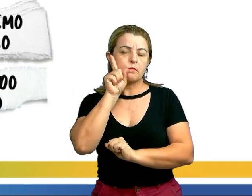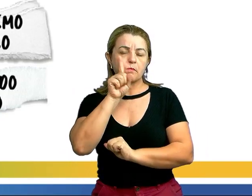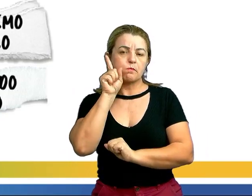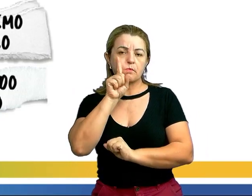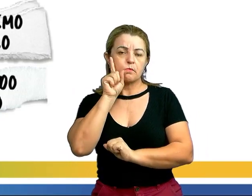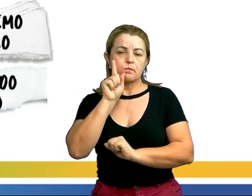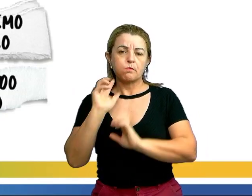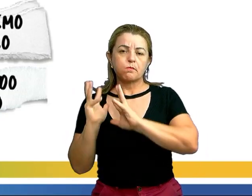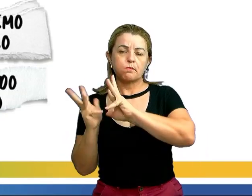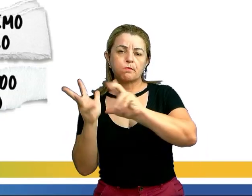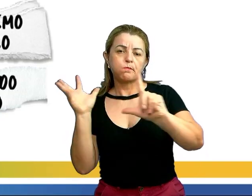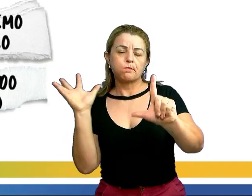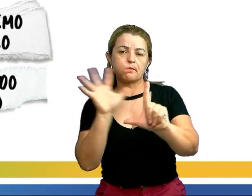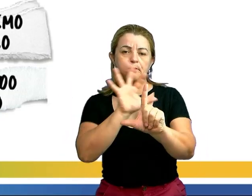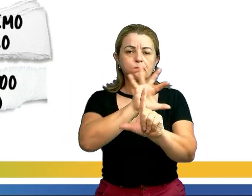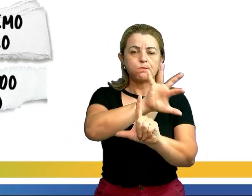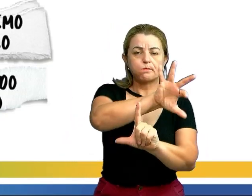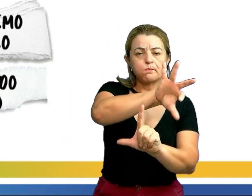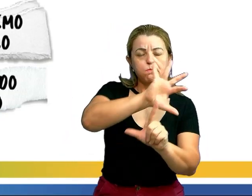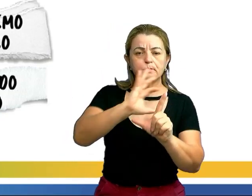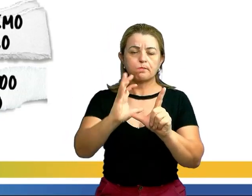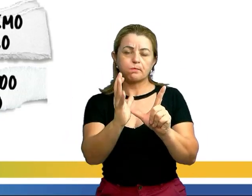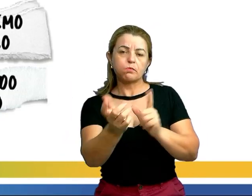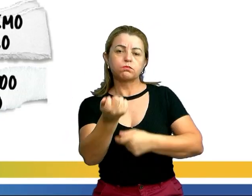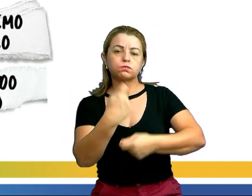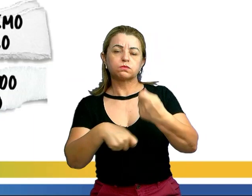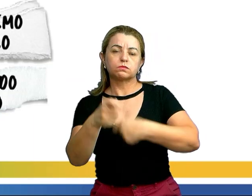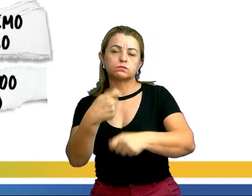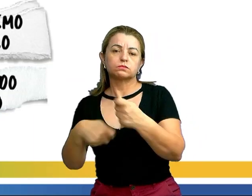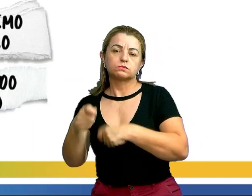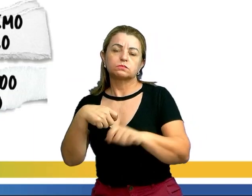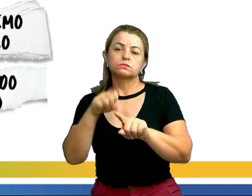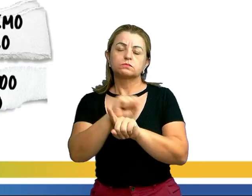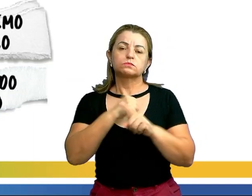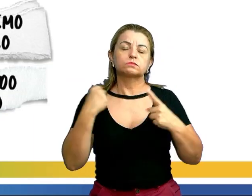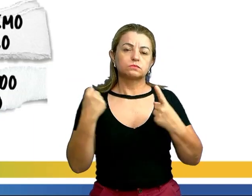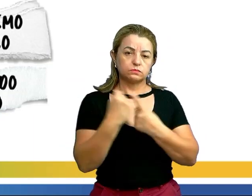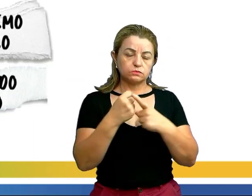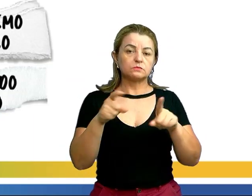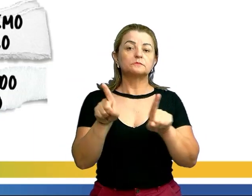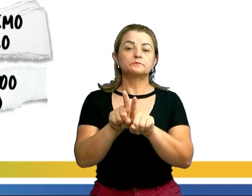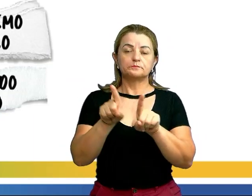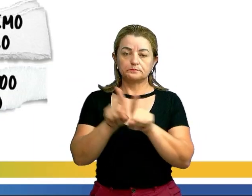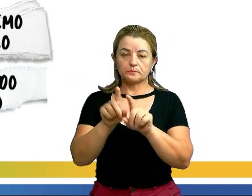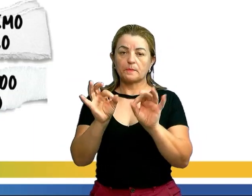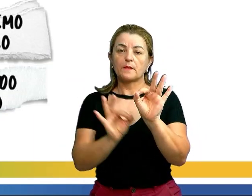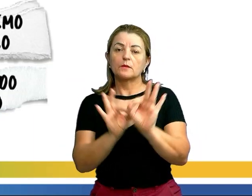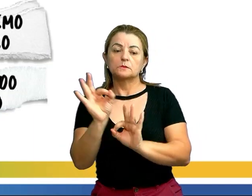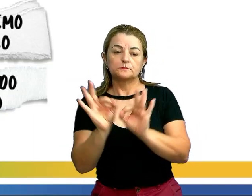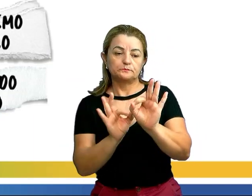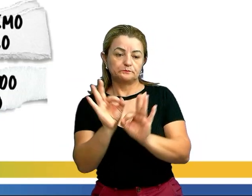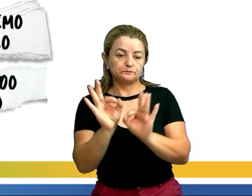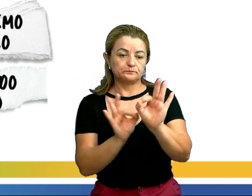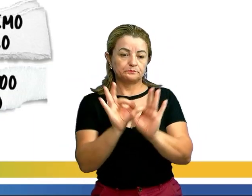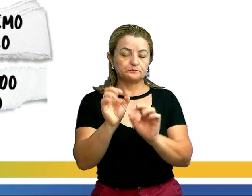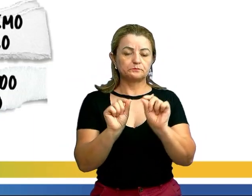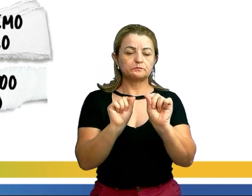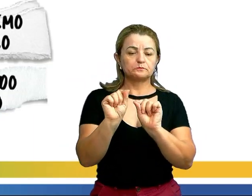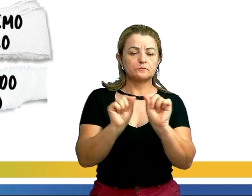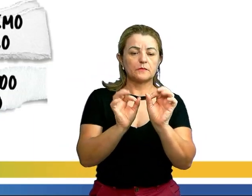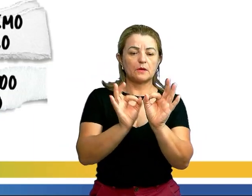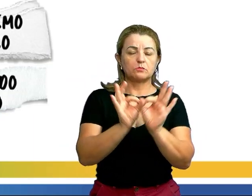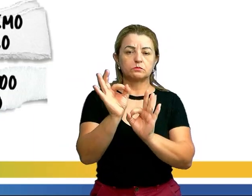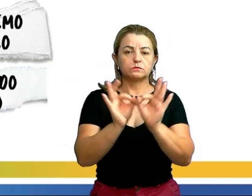momento bipolarizado de capitalismo e socialismo. Também falamos do Plano SALT. Vocês lembram o que significa o